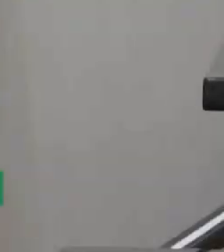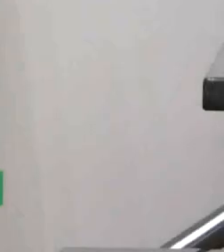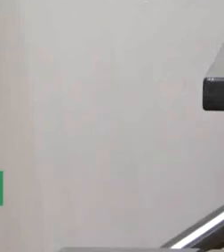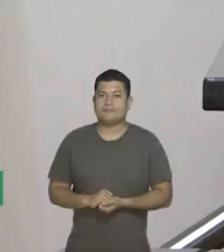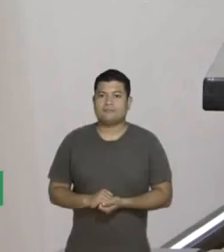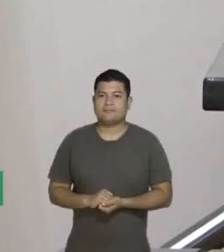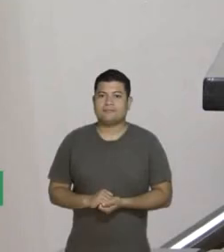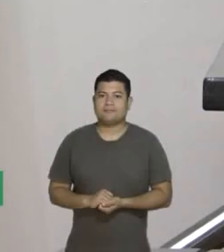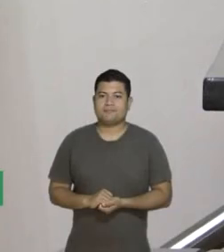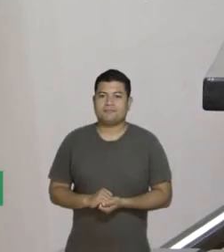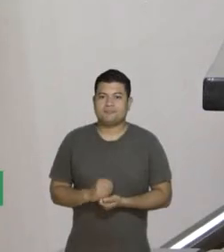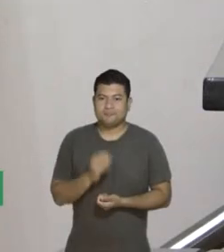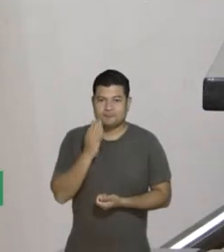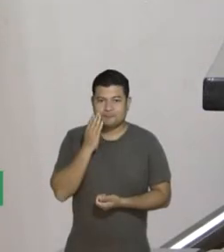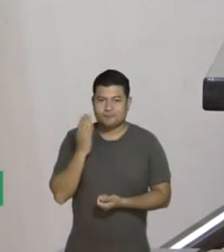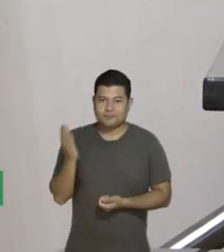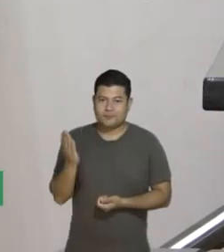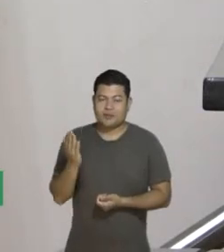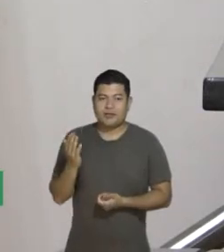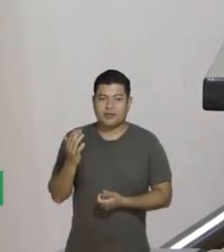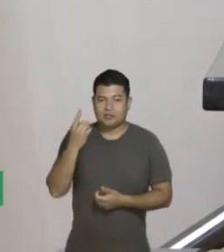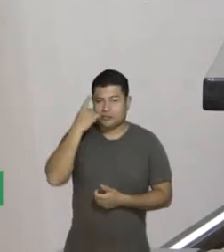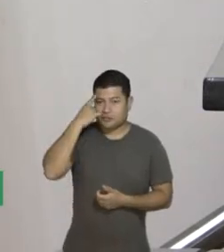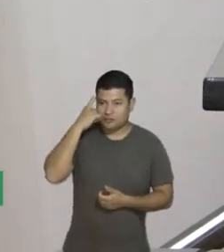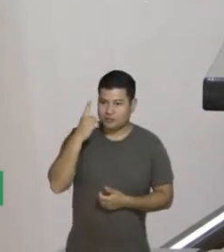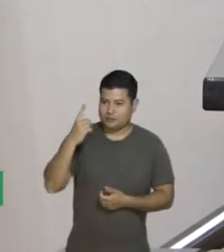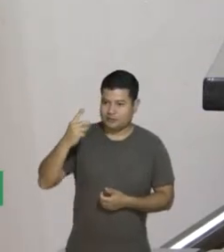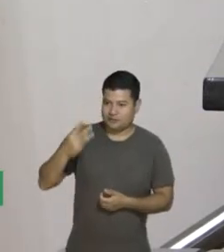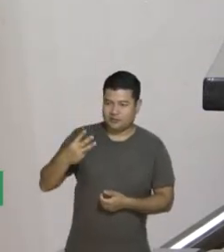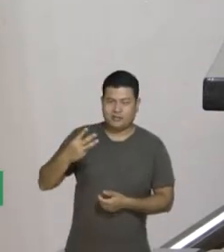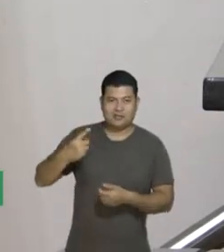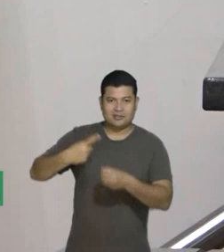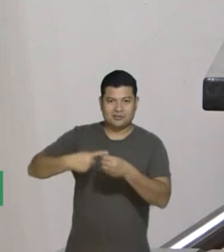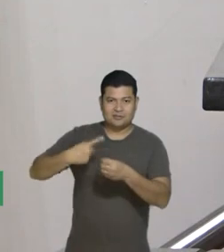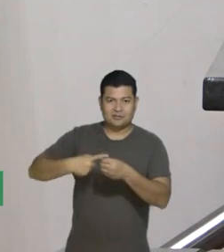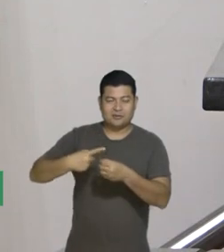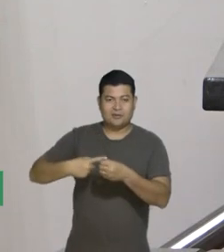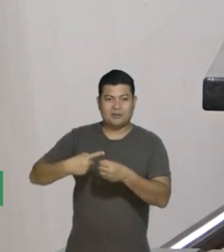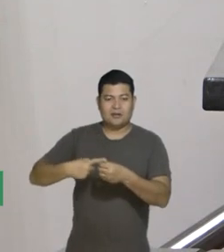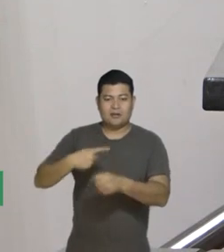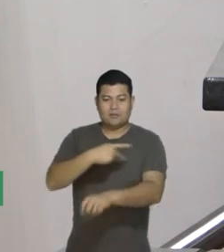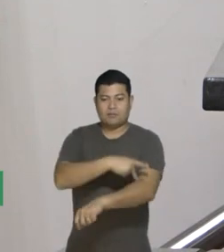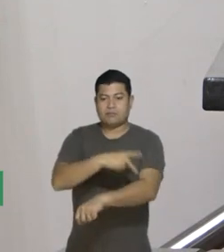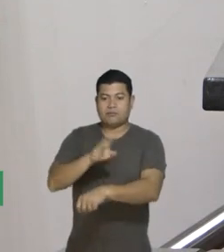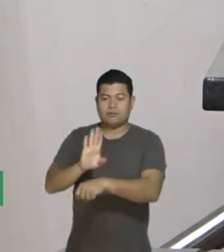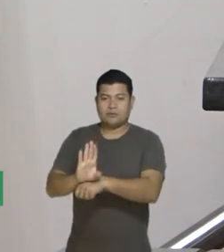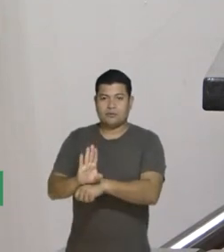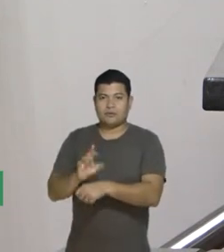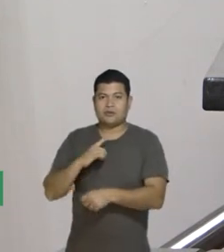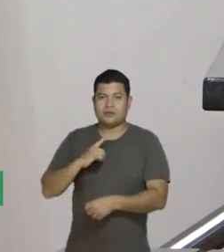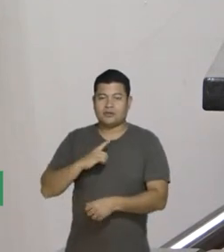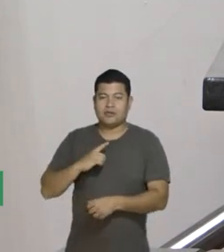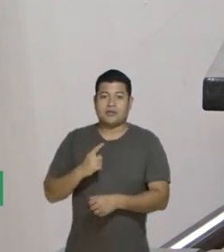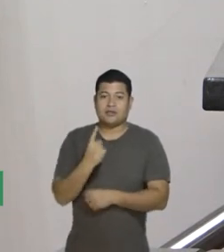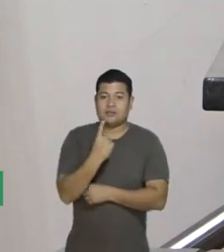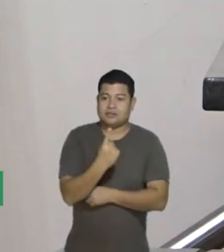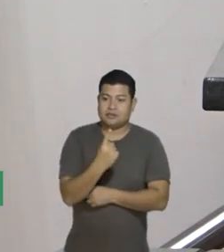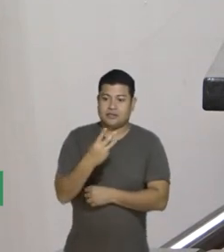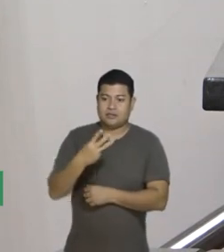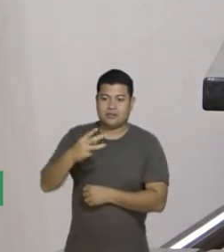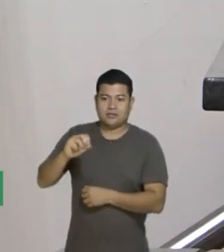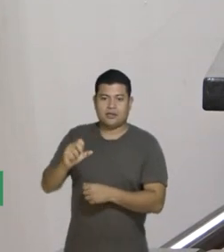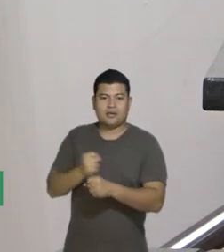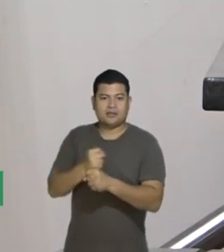Belo, então, completa no próximo dia 13, 191 anos de emancipação política administrativa. Porto Belo,